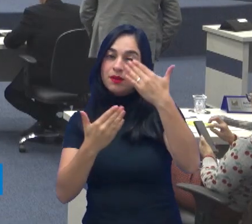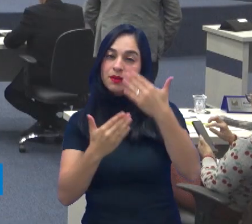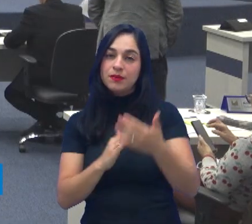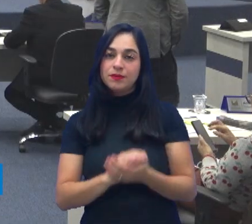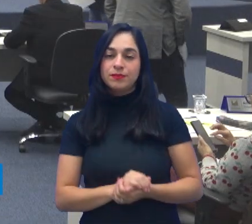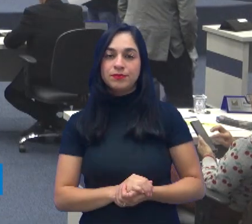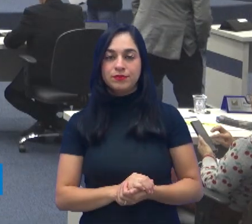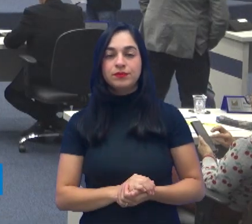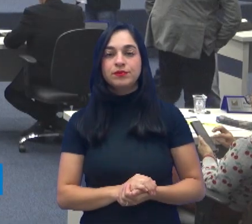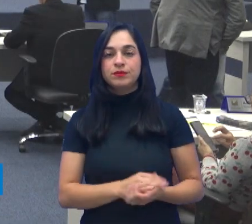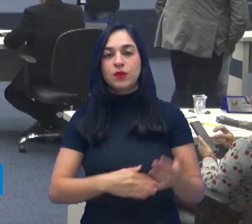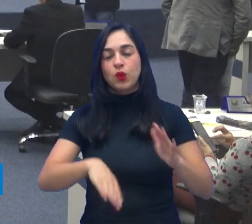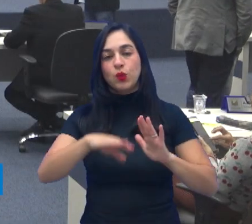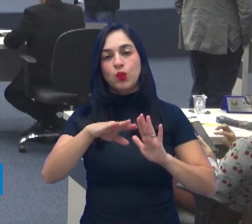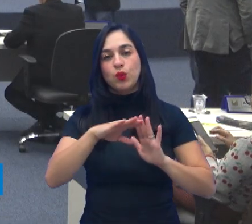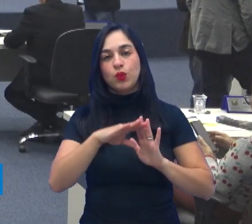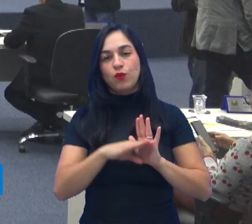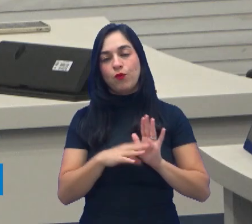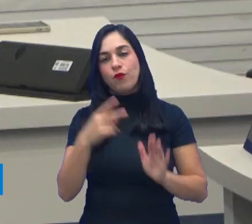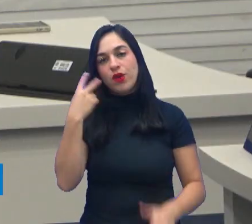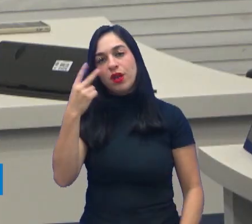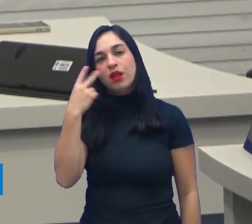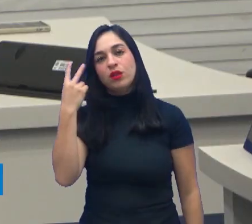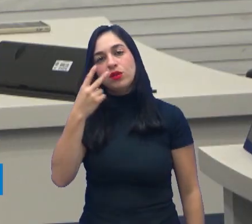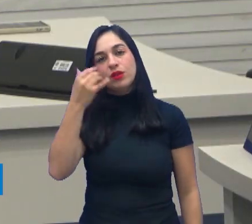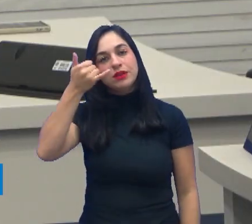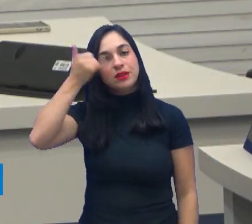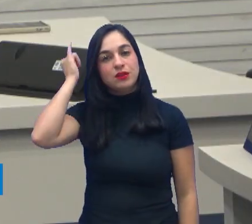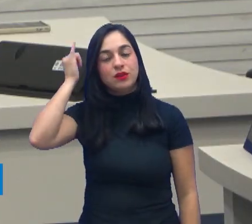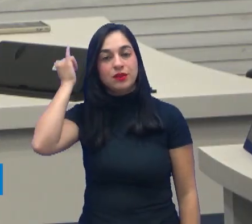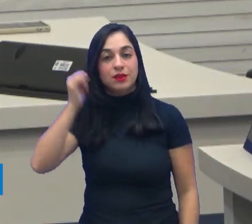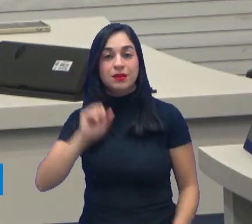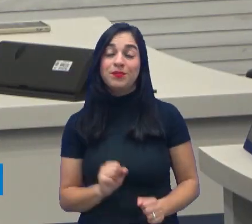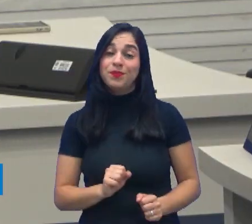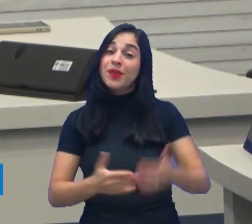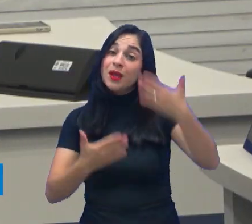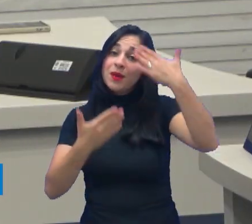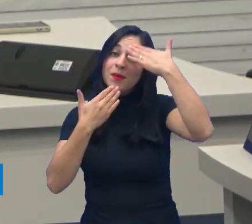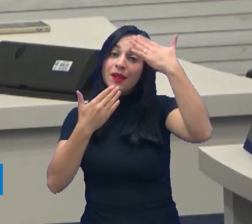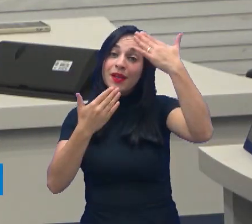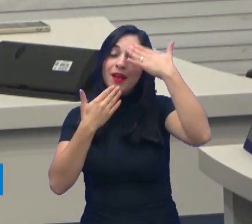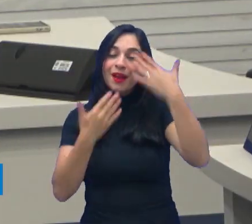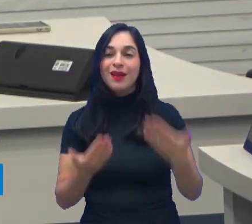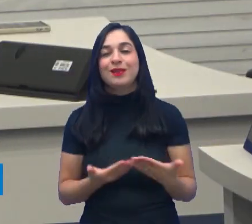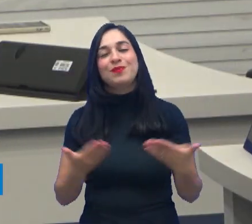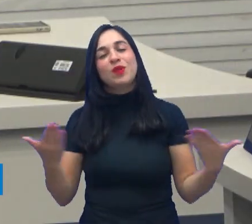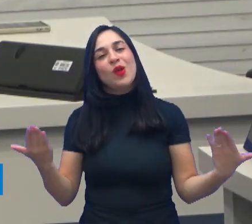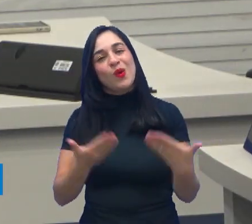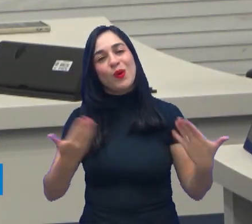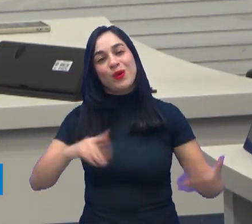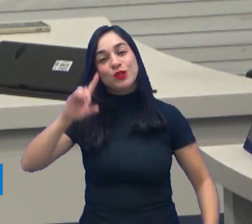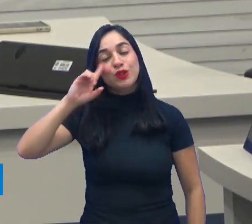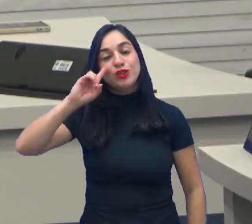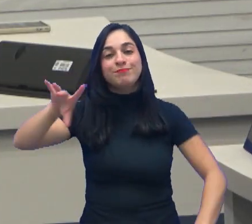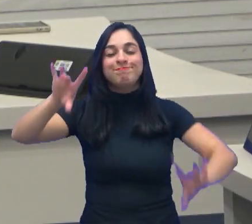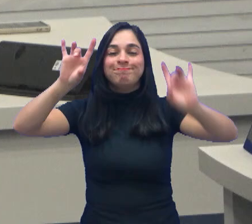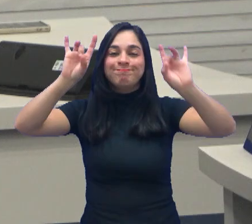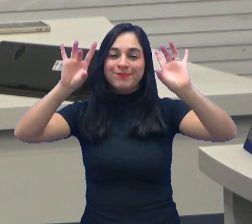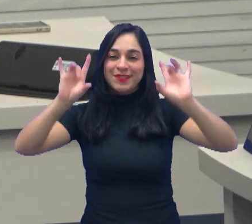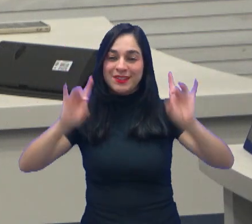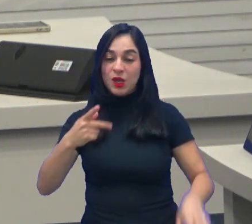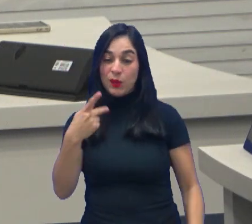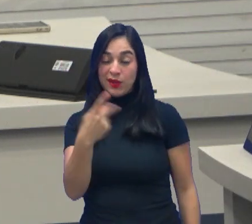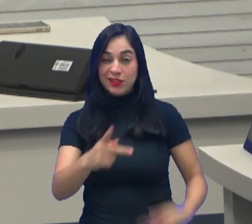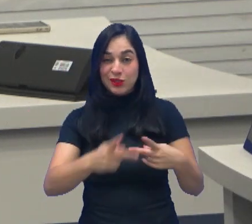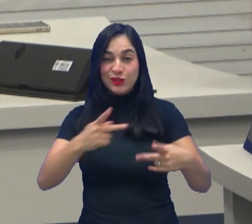Questão de ordem, o vereador Sidney Campos. Obrigado, presidente. Presidente, hoje é um dia muito especial e de orgulho para a nossa cidade de São José dos